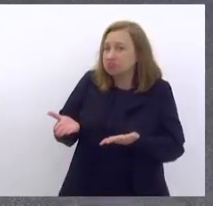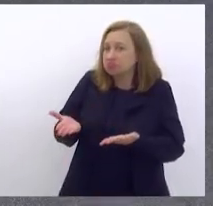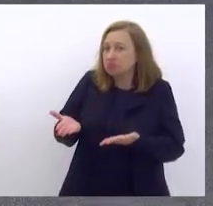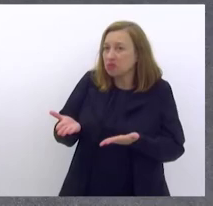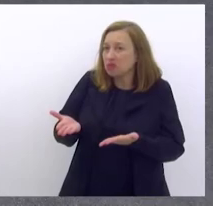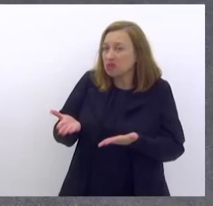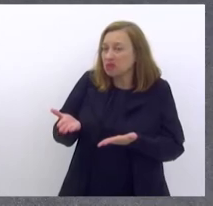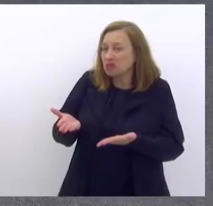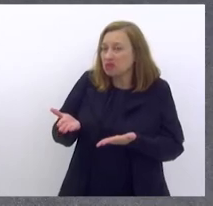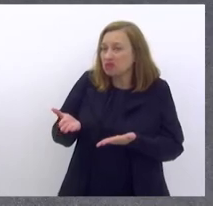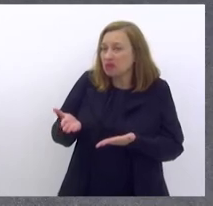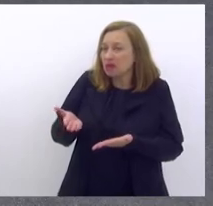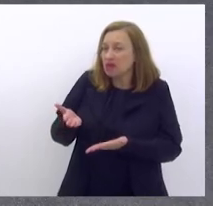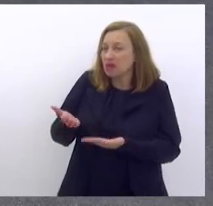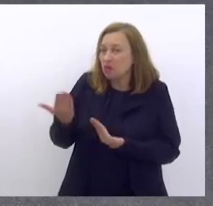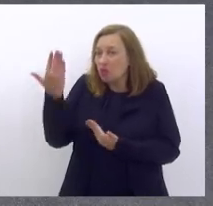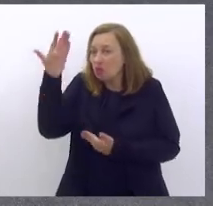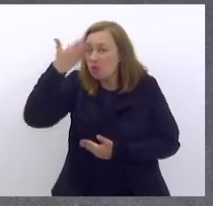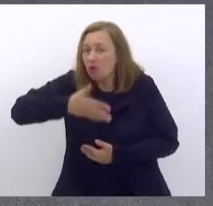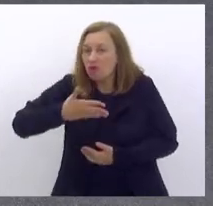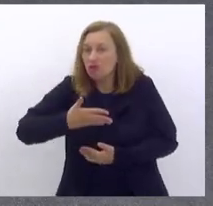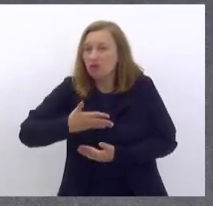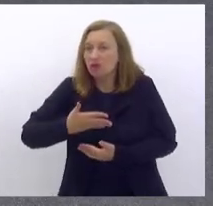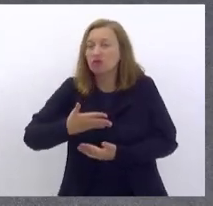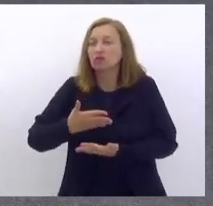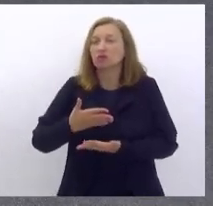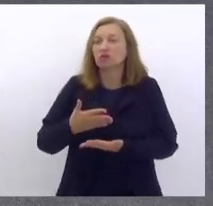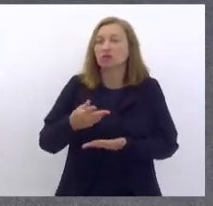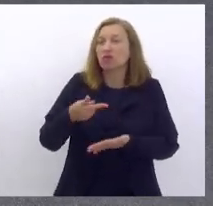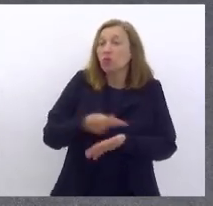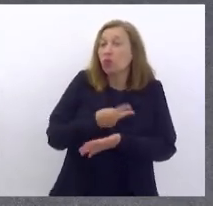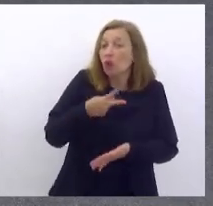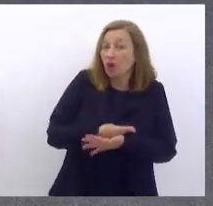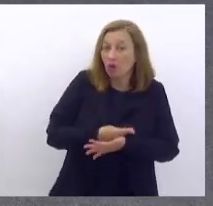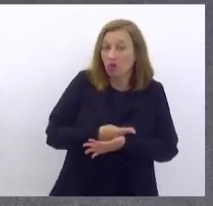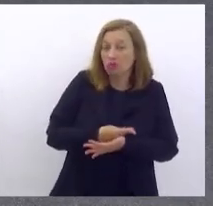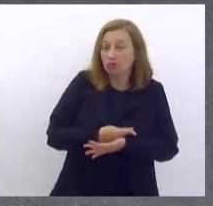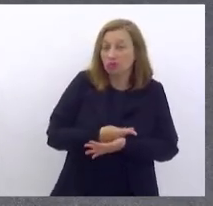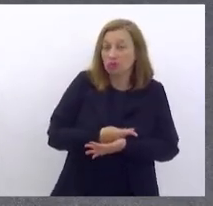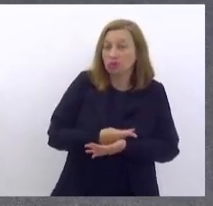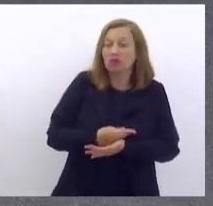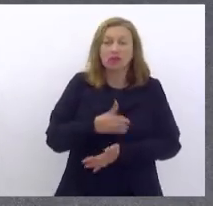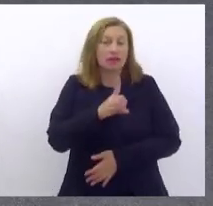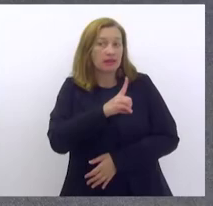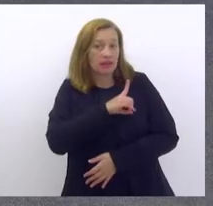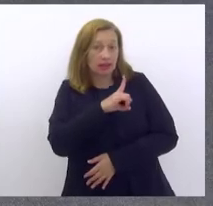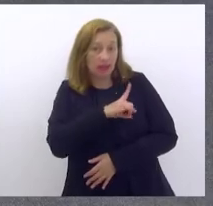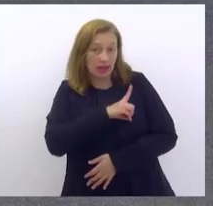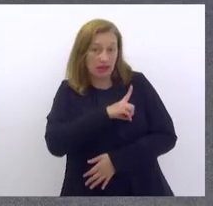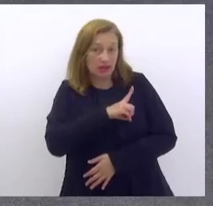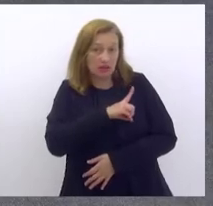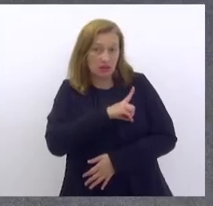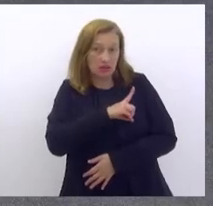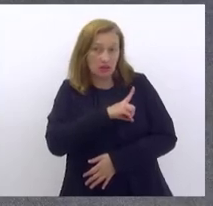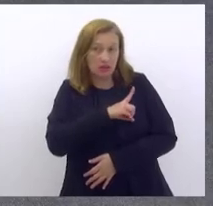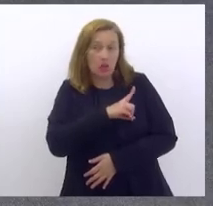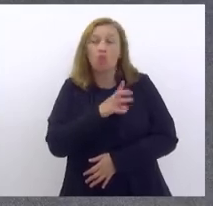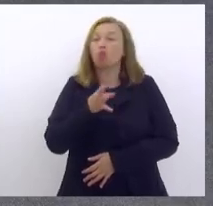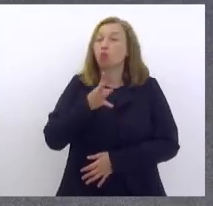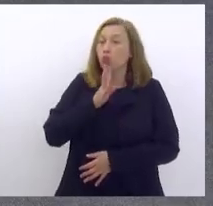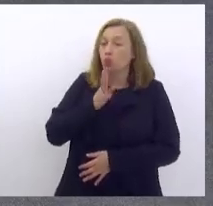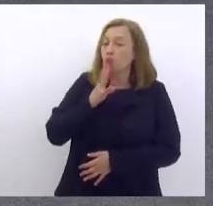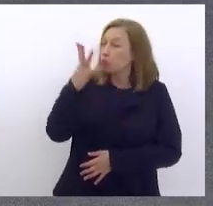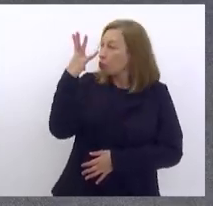corroborando, reafirmando a injustiça cometida na delegacia, que é o